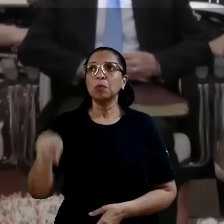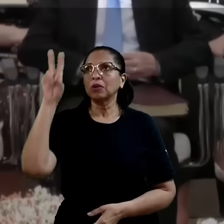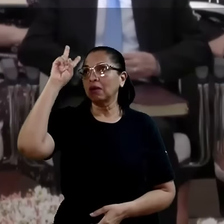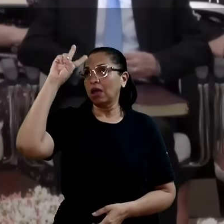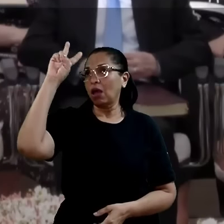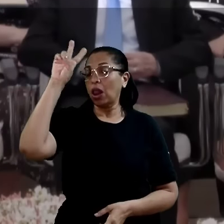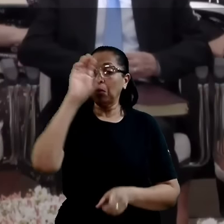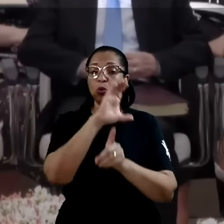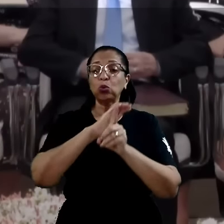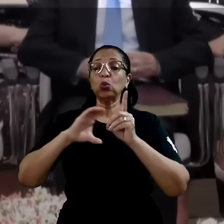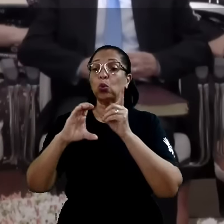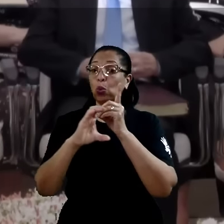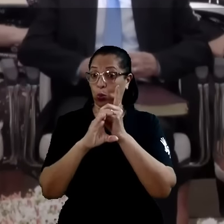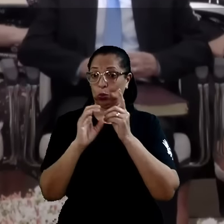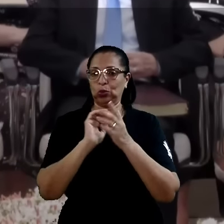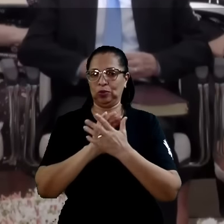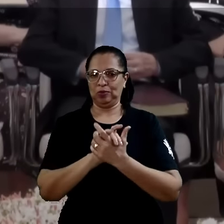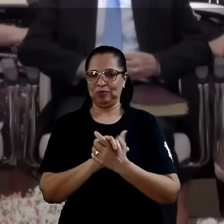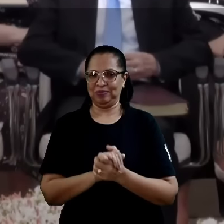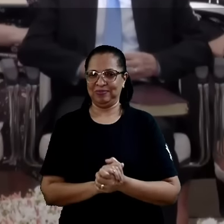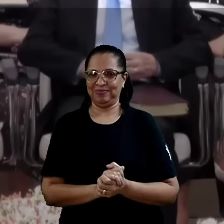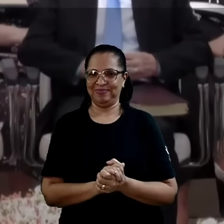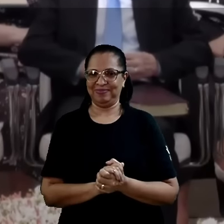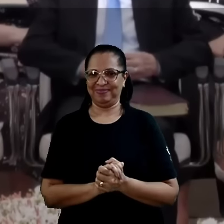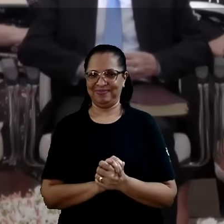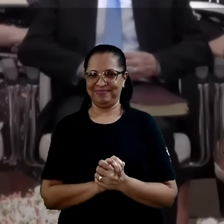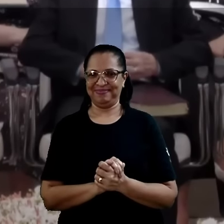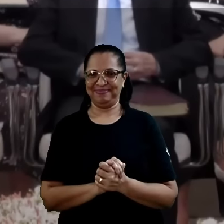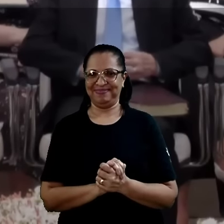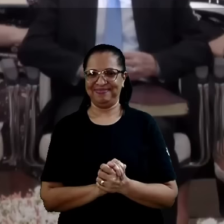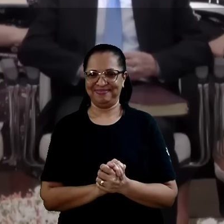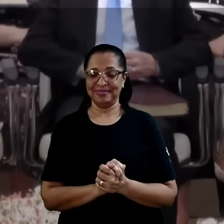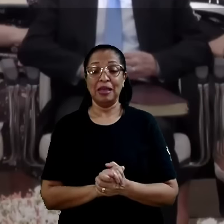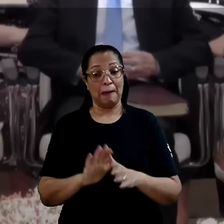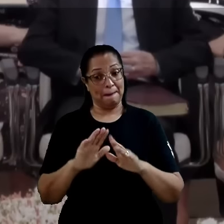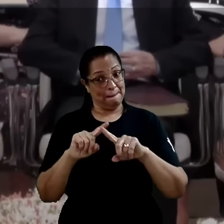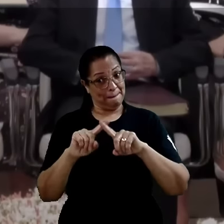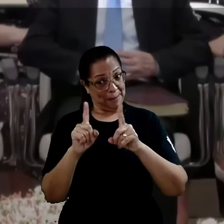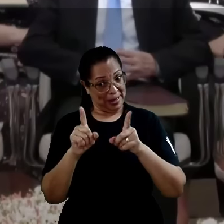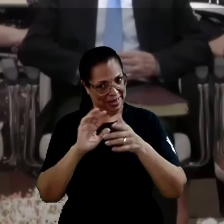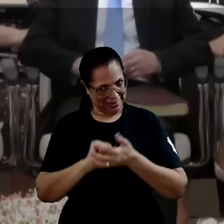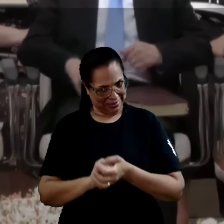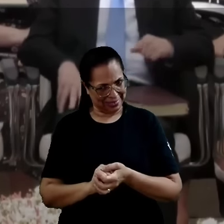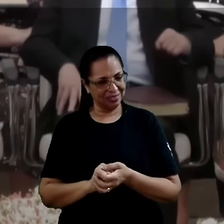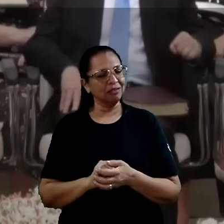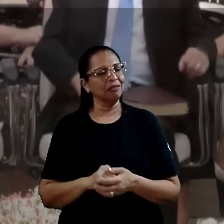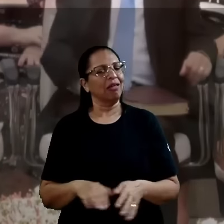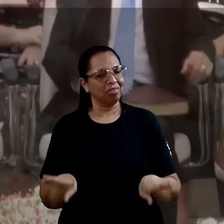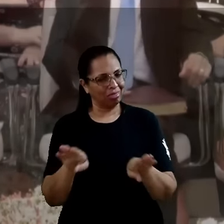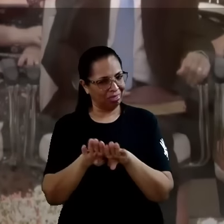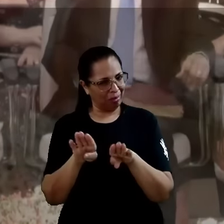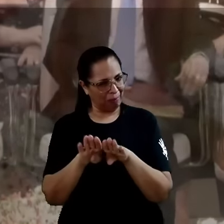Perdida na igreja mas a neta do presidente todo mundo acha e devolve Fala menina vai sentar